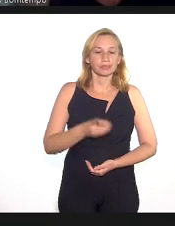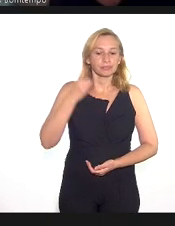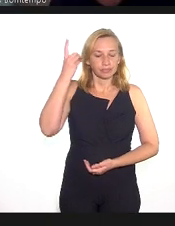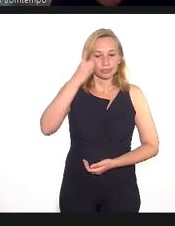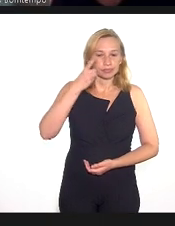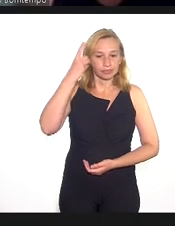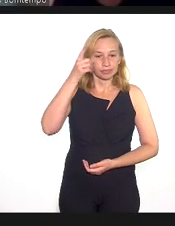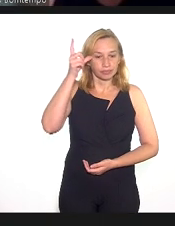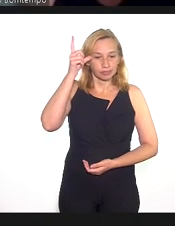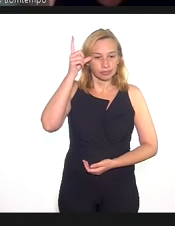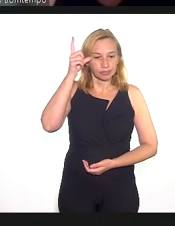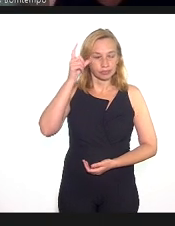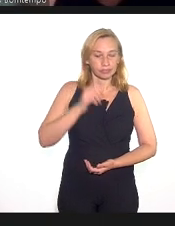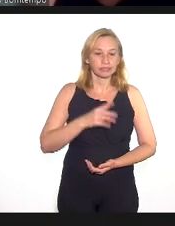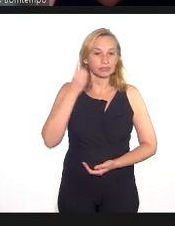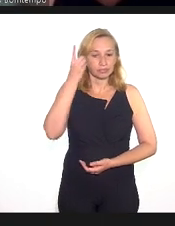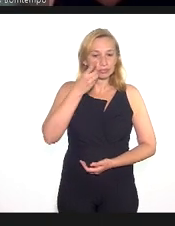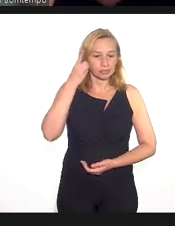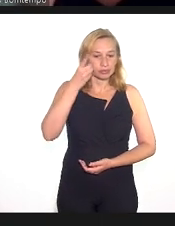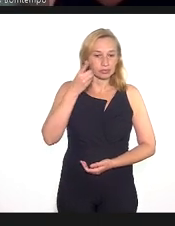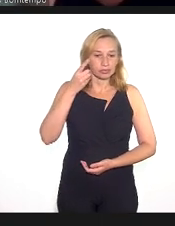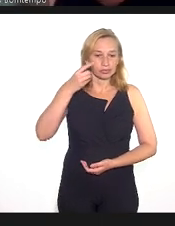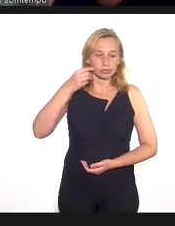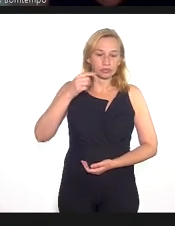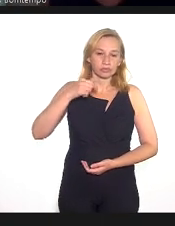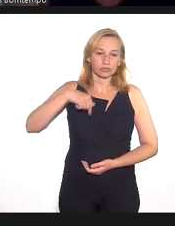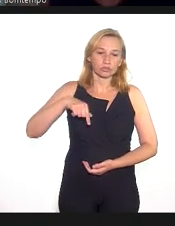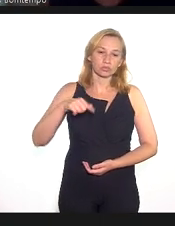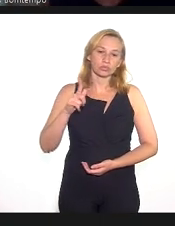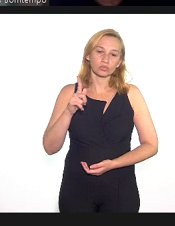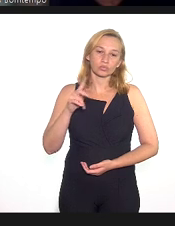Deputada Lucinha. Deputado Gustavo Schmidt.